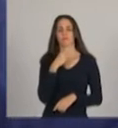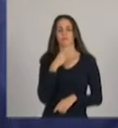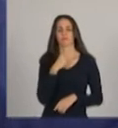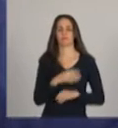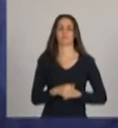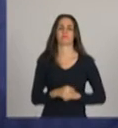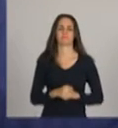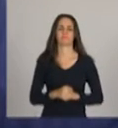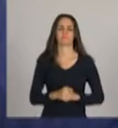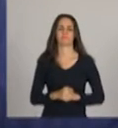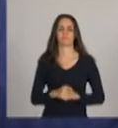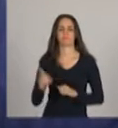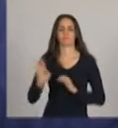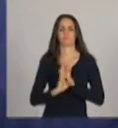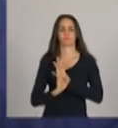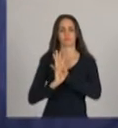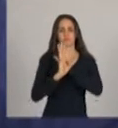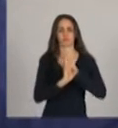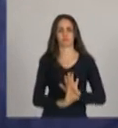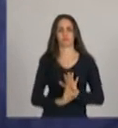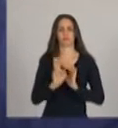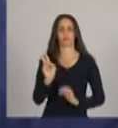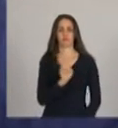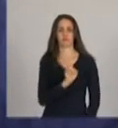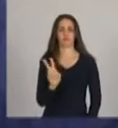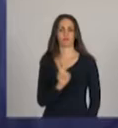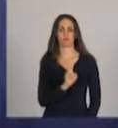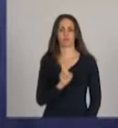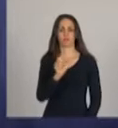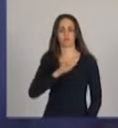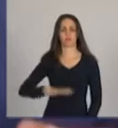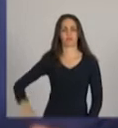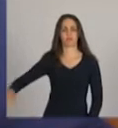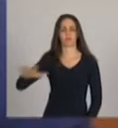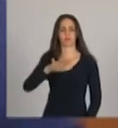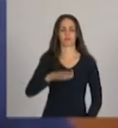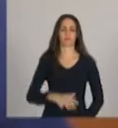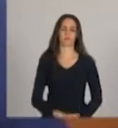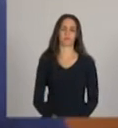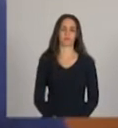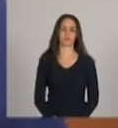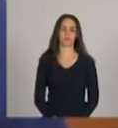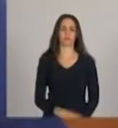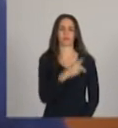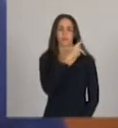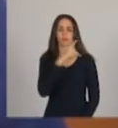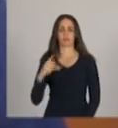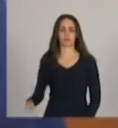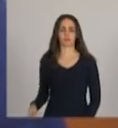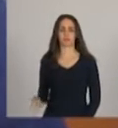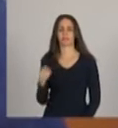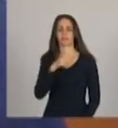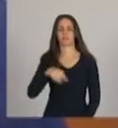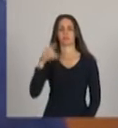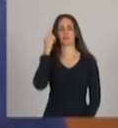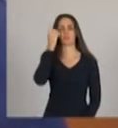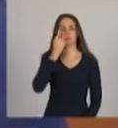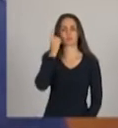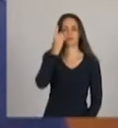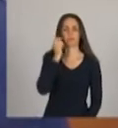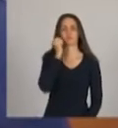Muito obrigado, grande representante de Vila Velha adjacense. Senhor presidente, senhores deputados